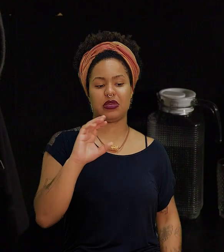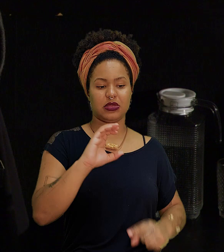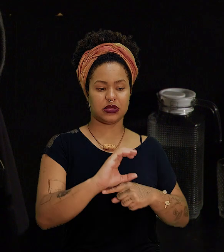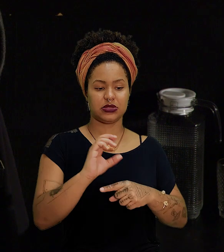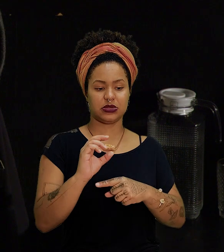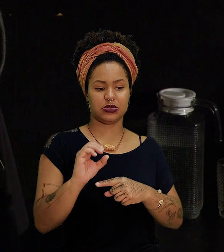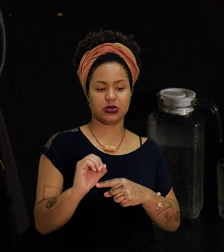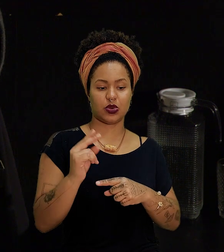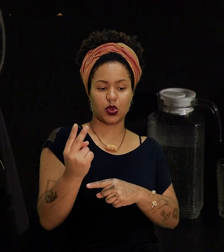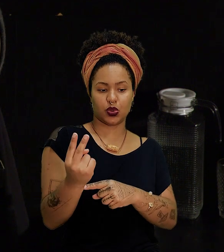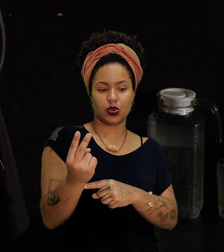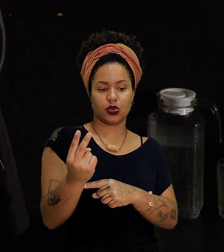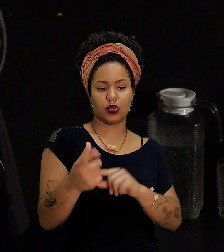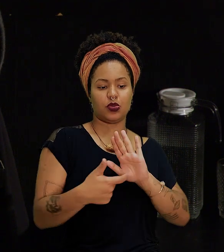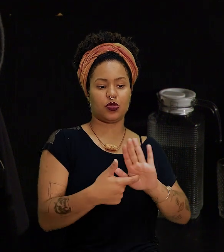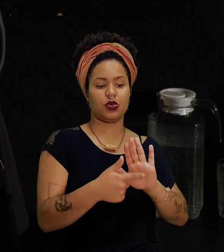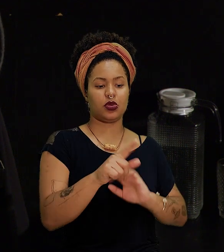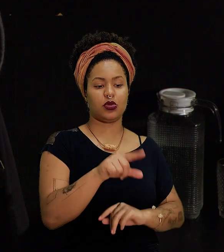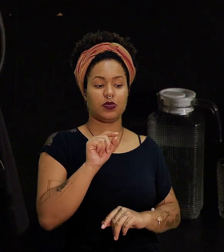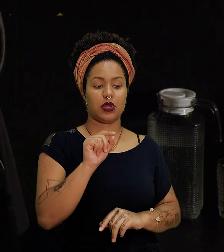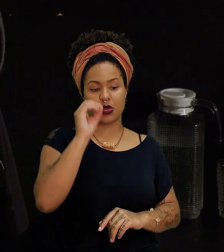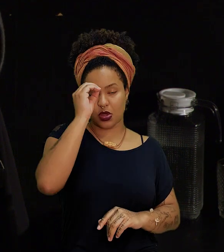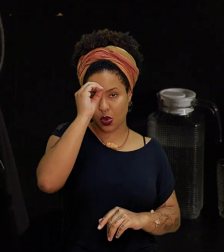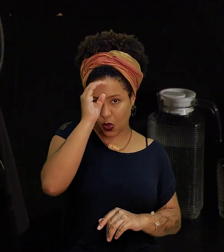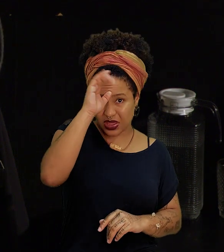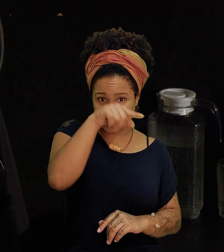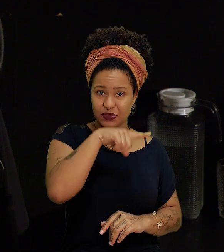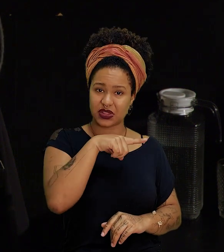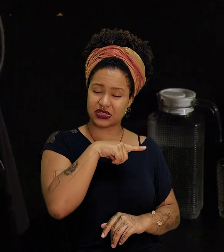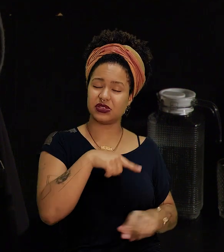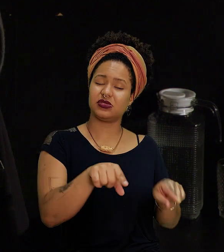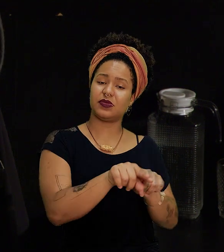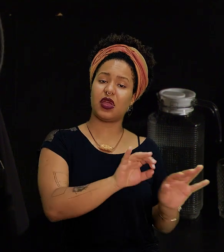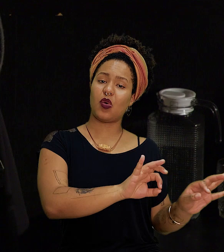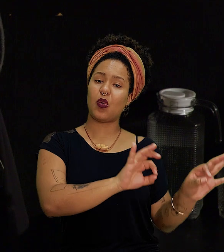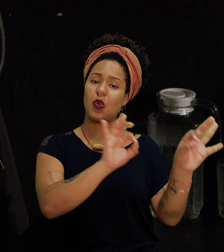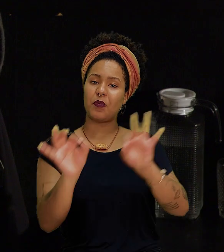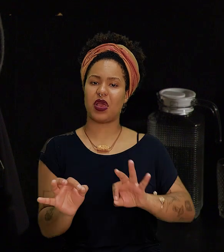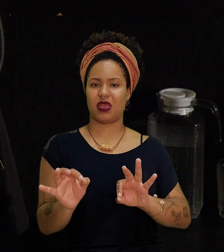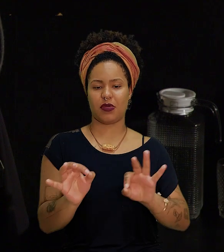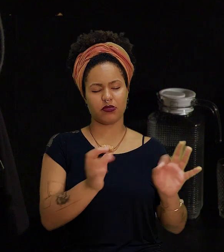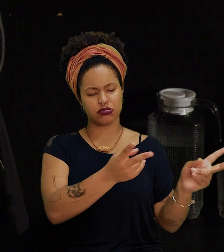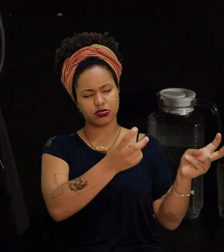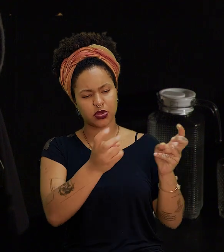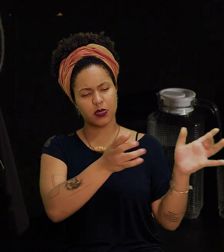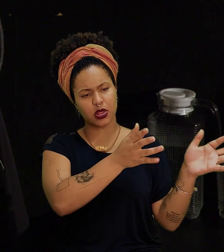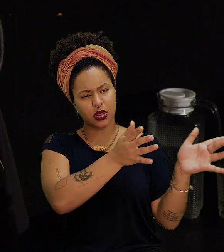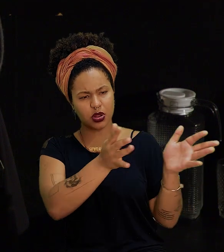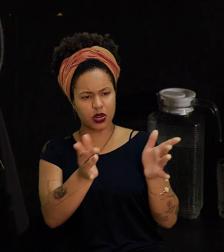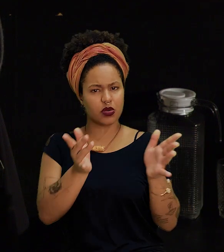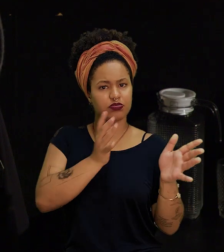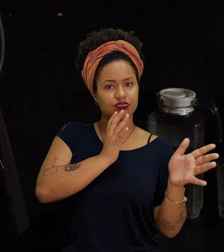descarbonização, né? Com o conhecimento que você tem, o acompanhamento que você tem da